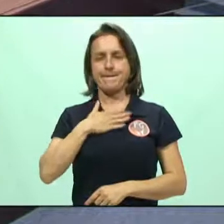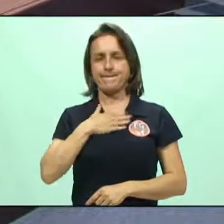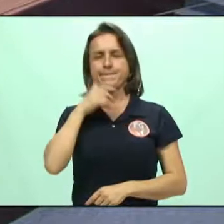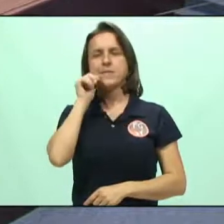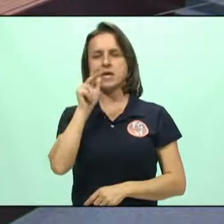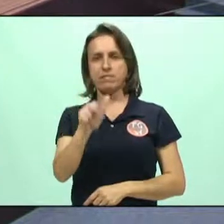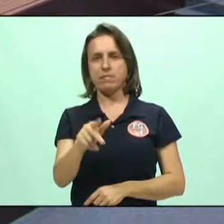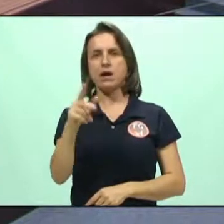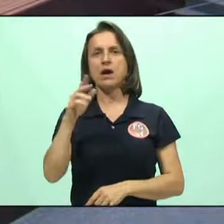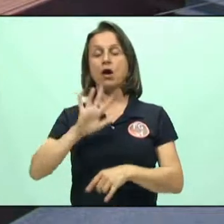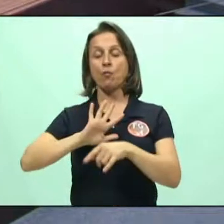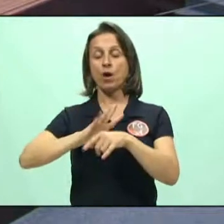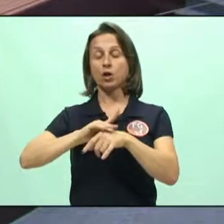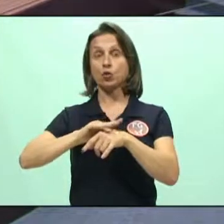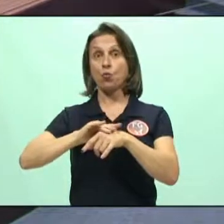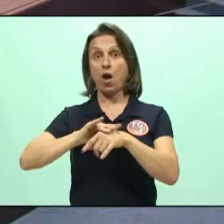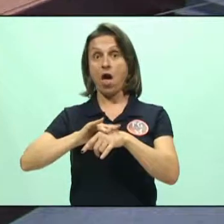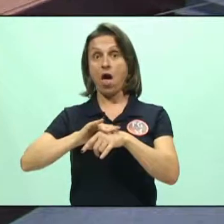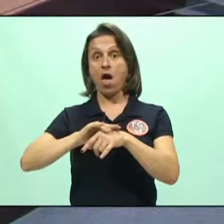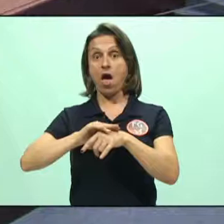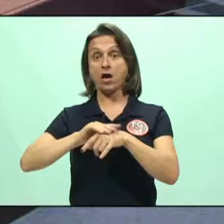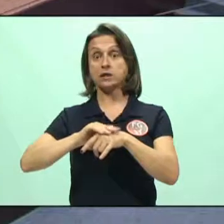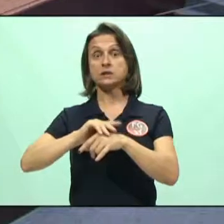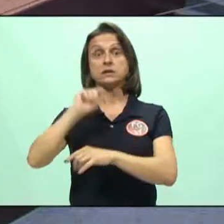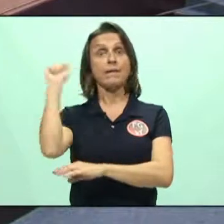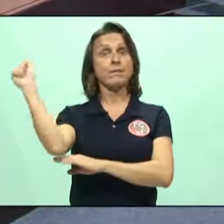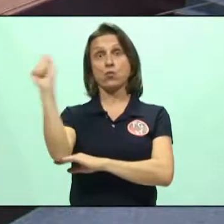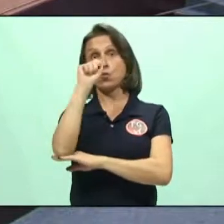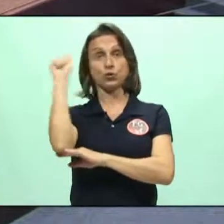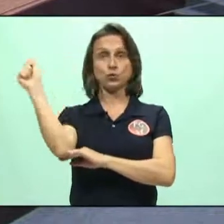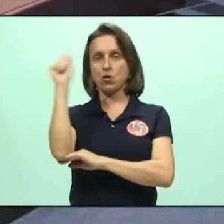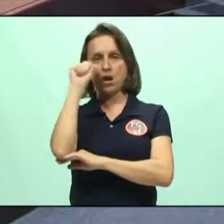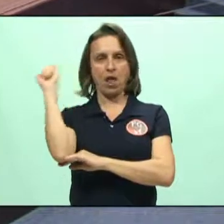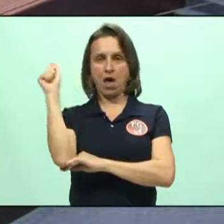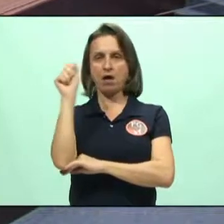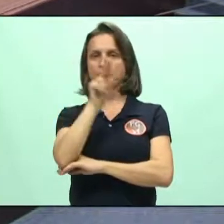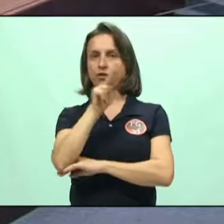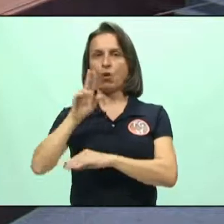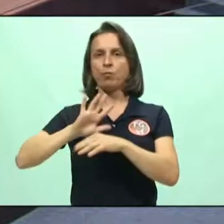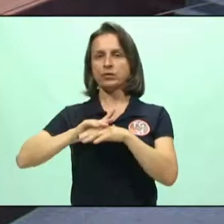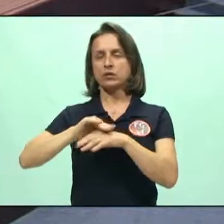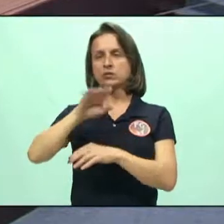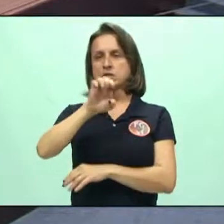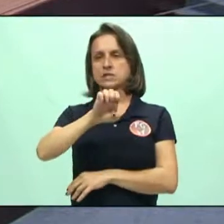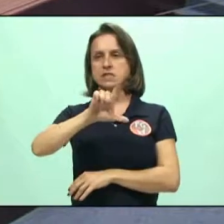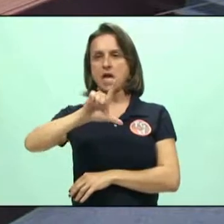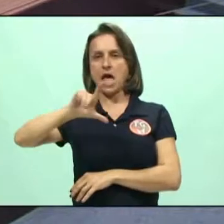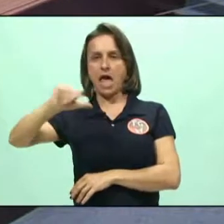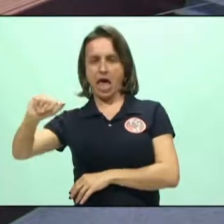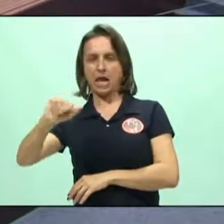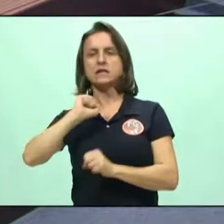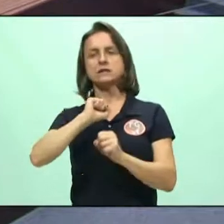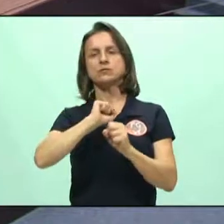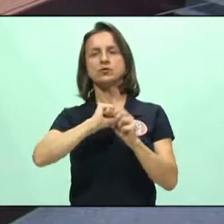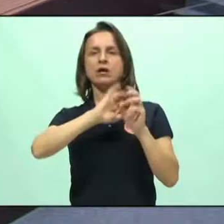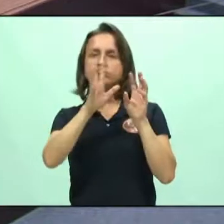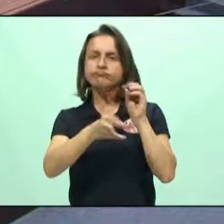com uma doença gravíssima incurável que é a doença ela para a gente incluir também nesta oração tá obrigado